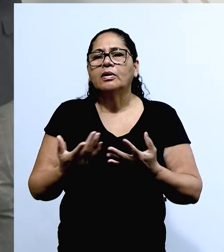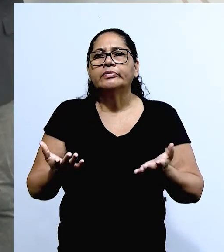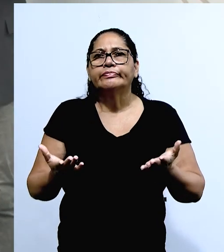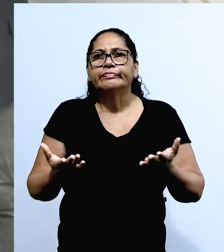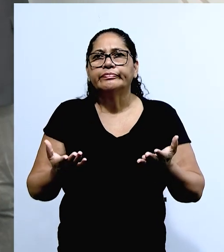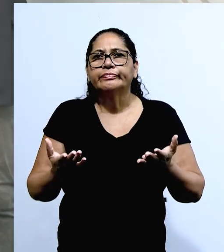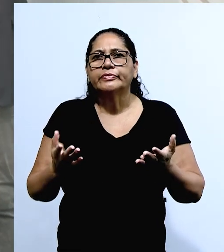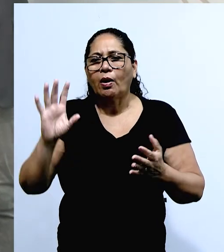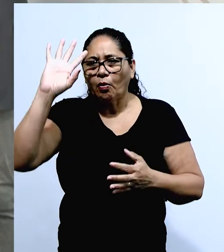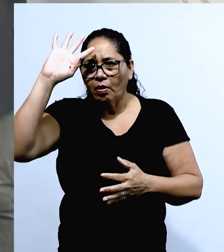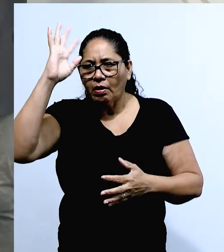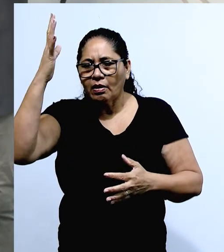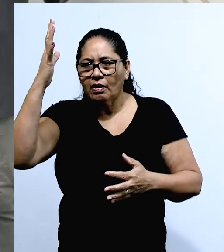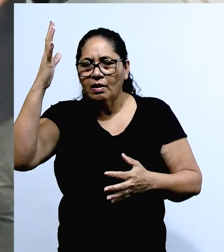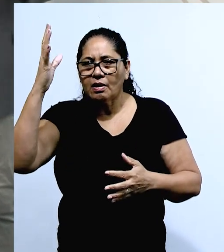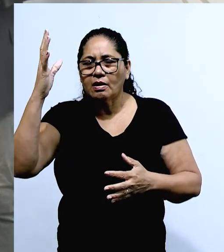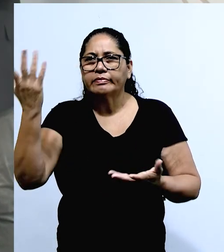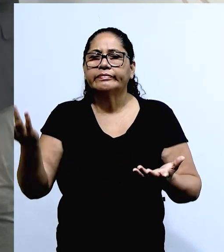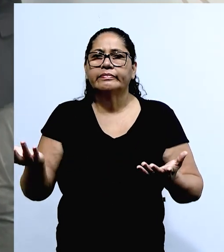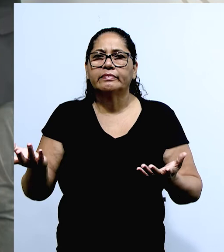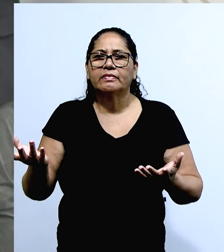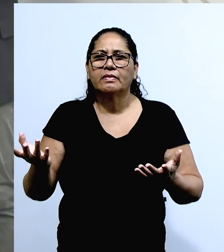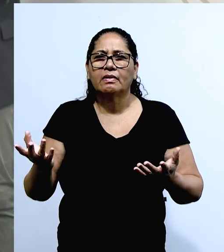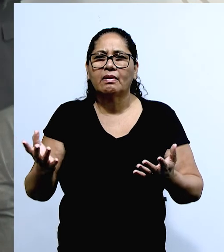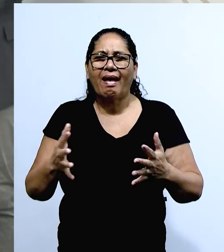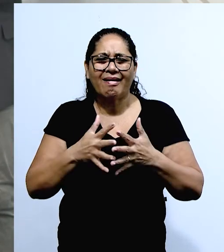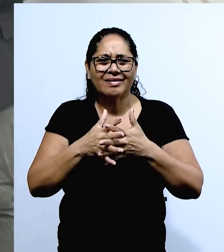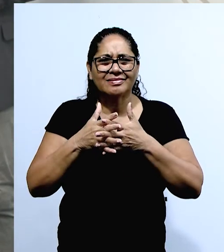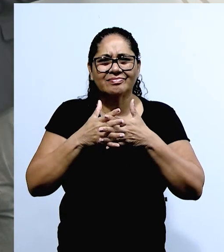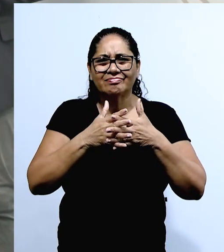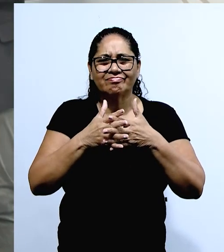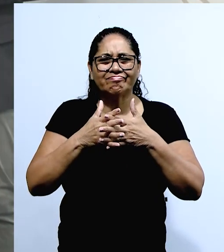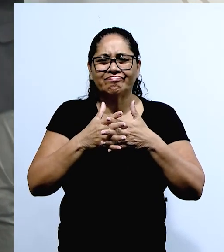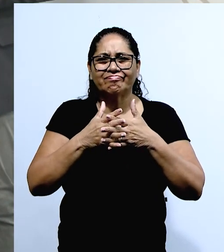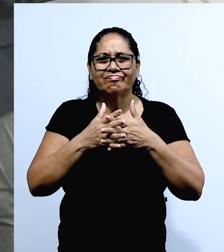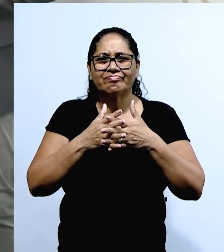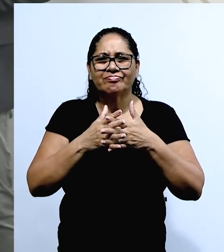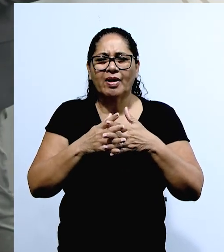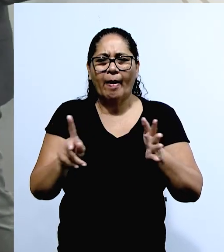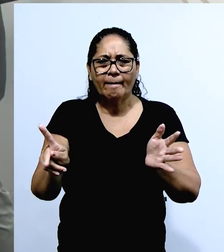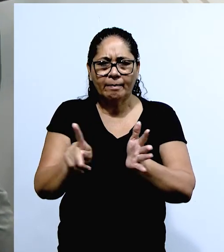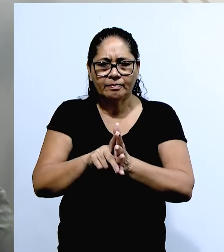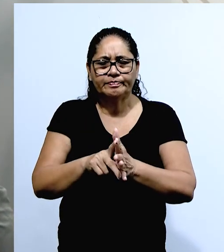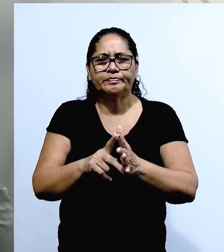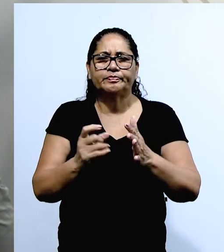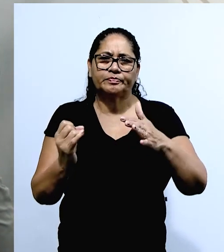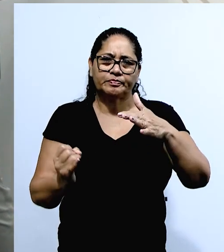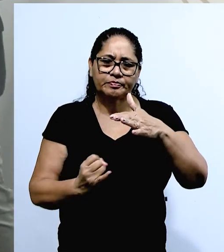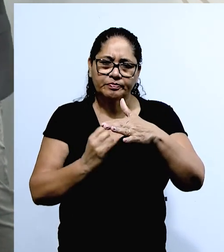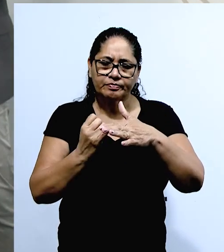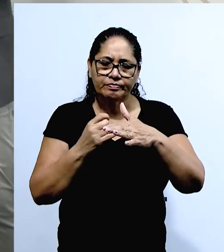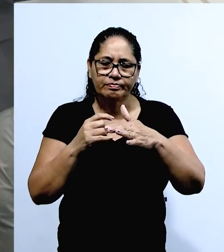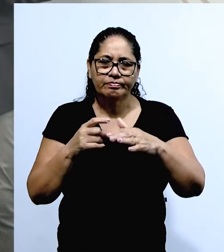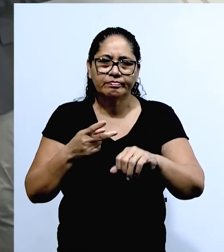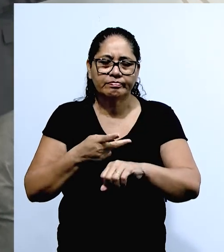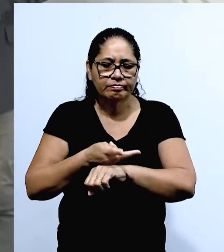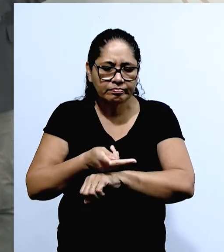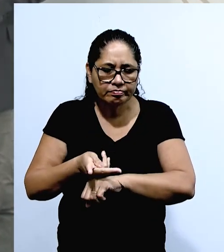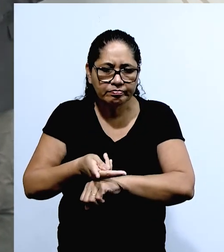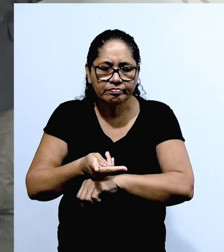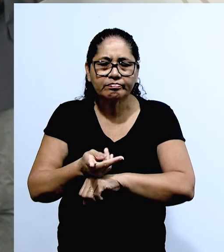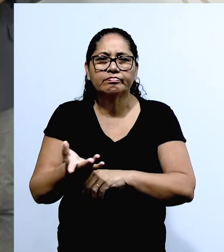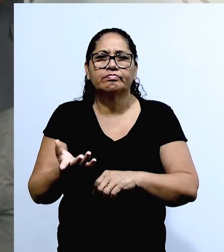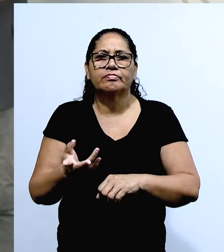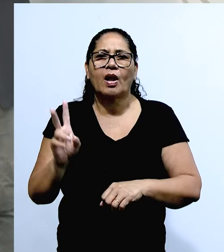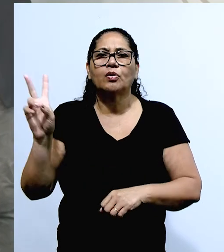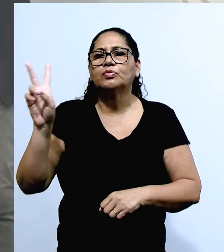decisões que são, né, inesperadas, polêmicas, enfim. Então, a própria instituição vai buscar na sua raiz, na sua origem, olha,